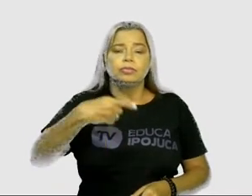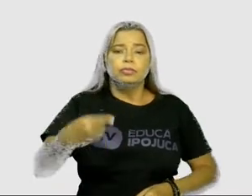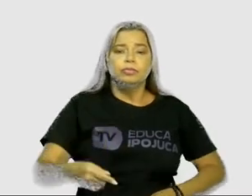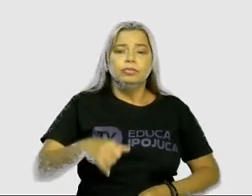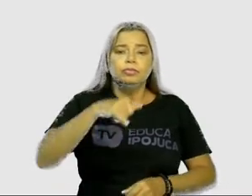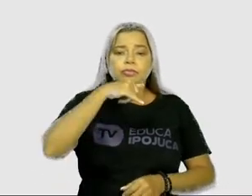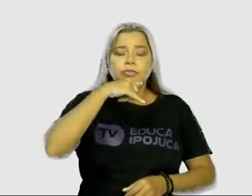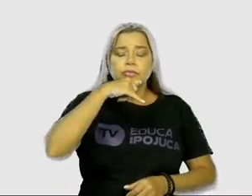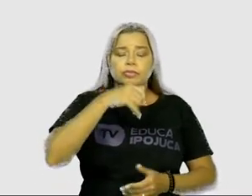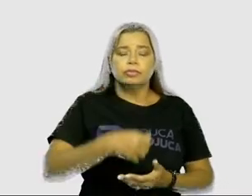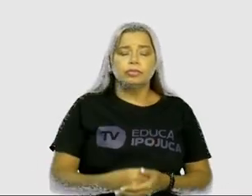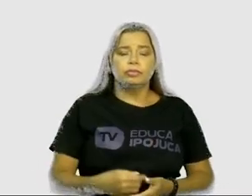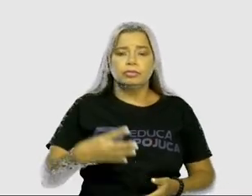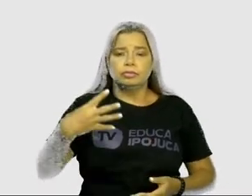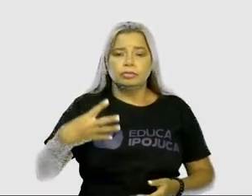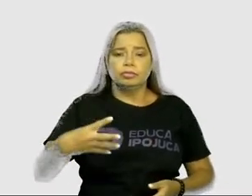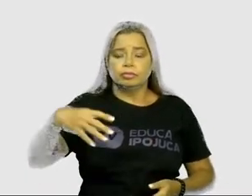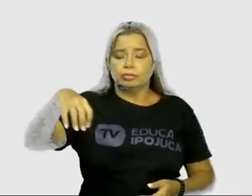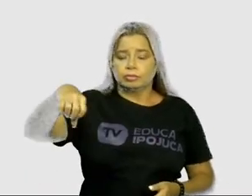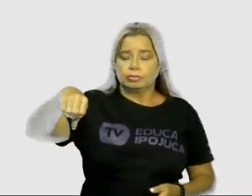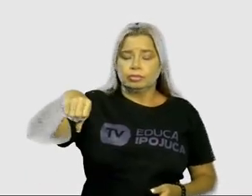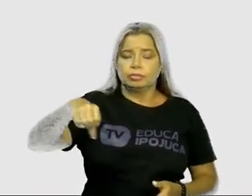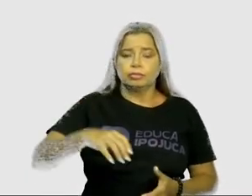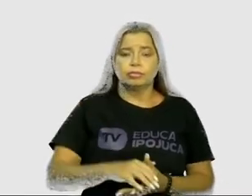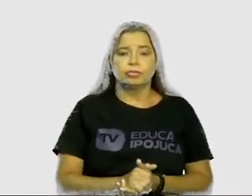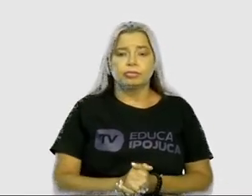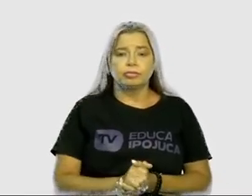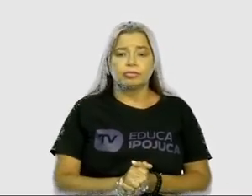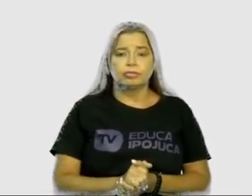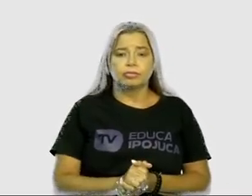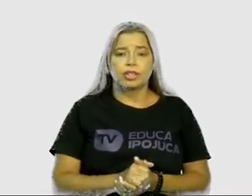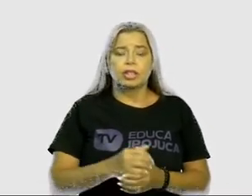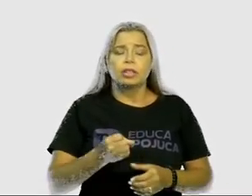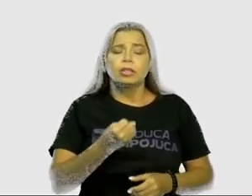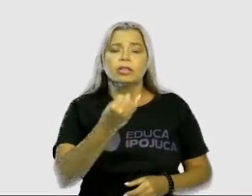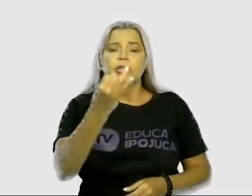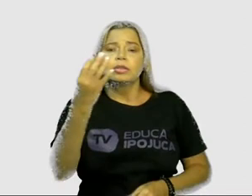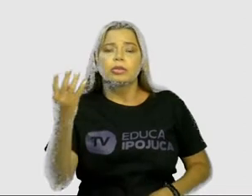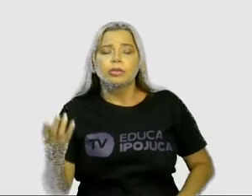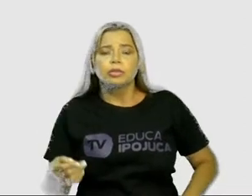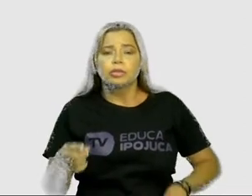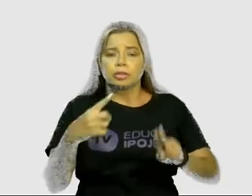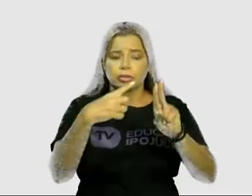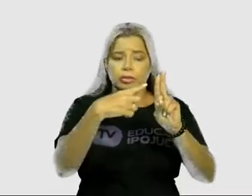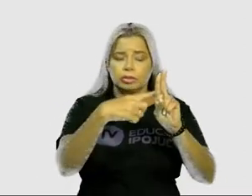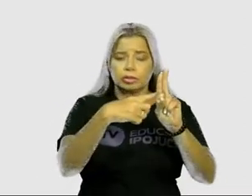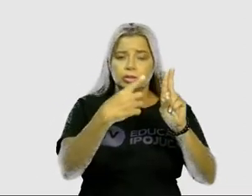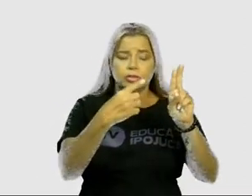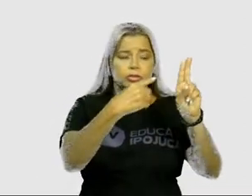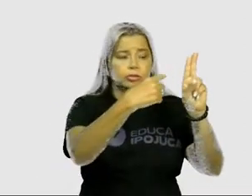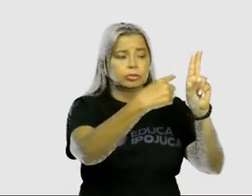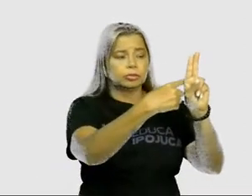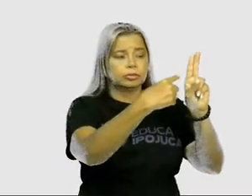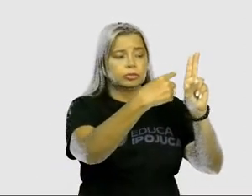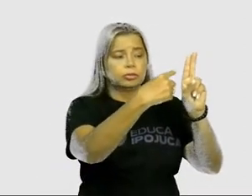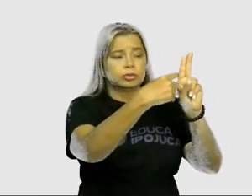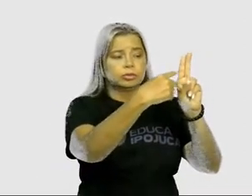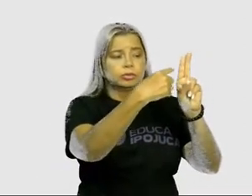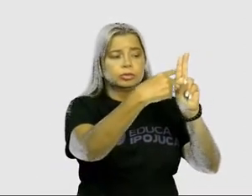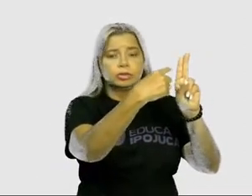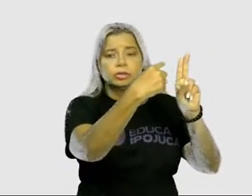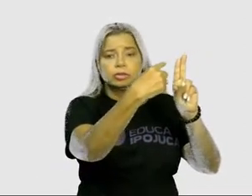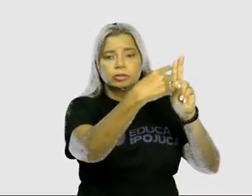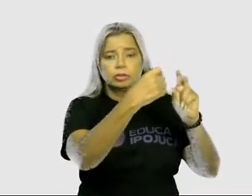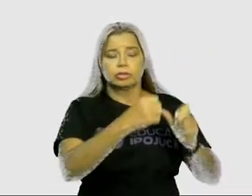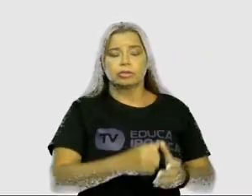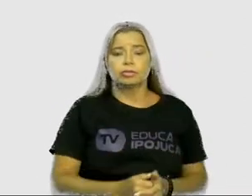o 49. Eu tenho 49. Eu tenho quantas dezenas? 4 dezenas. E o 9,